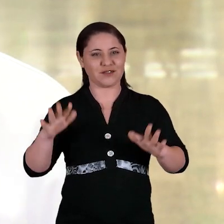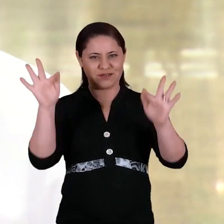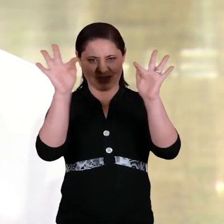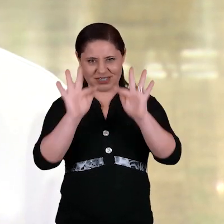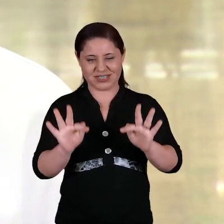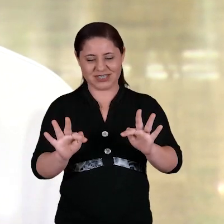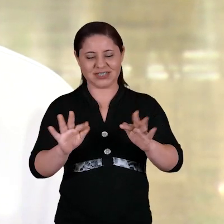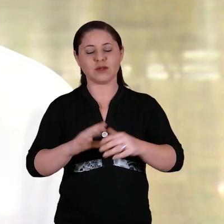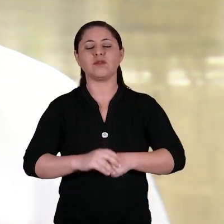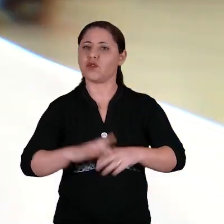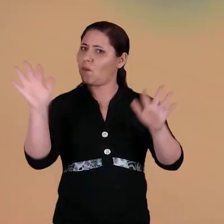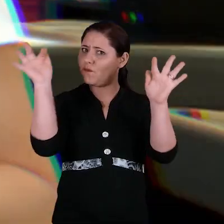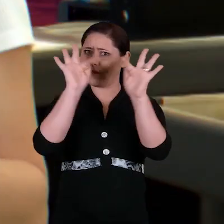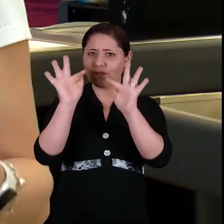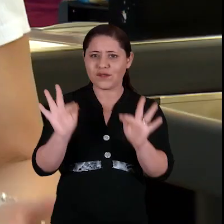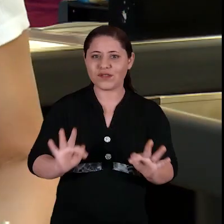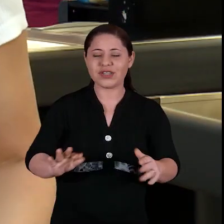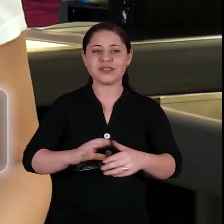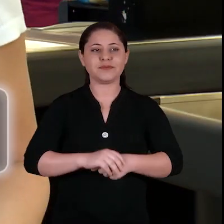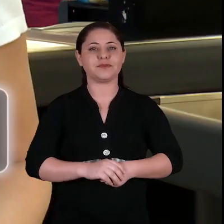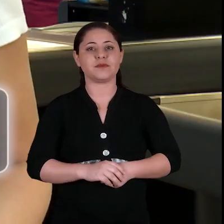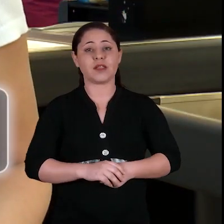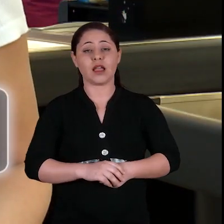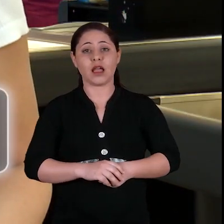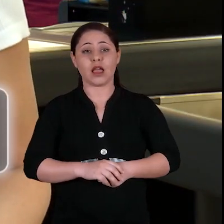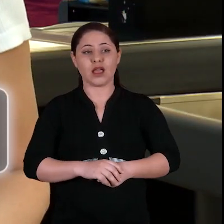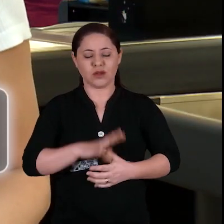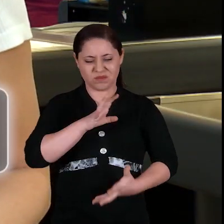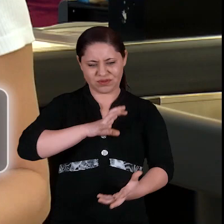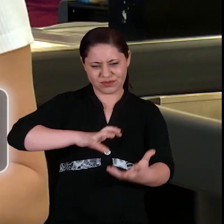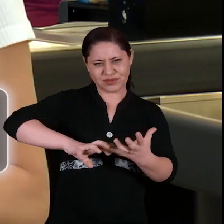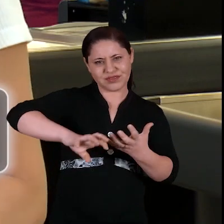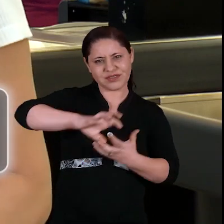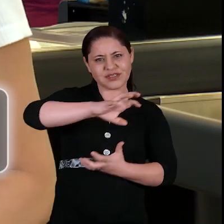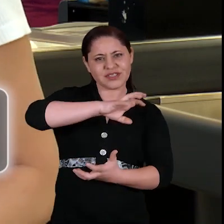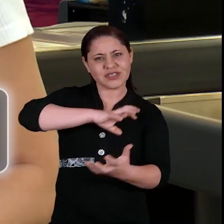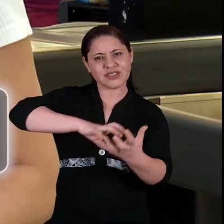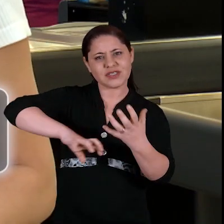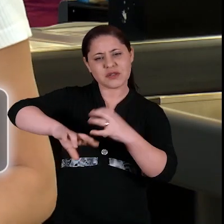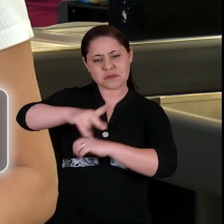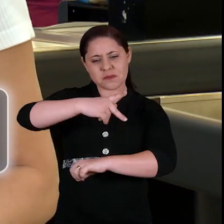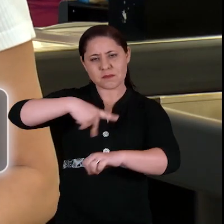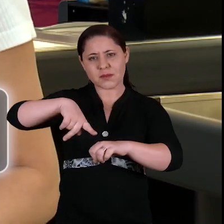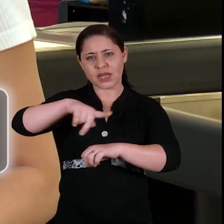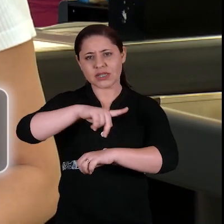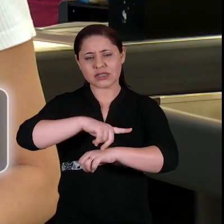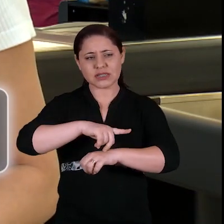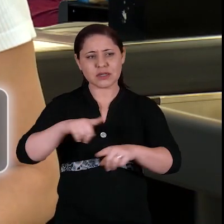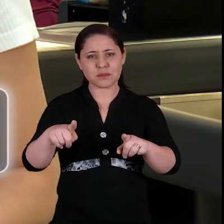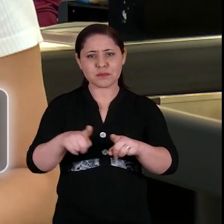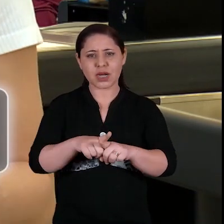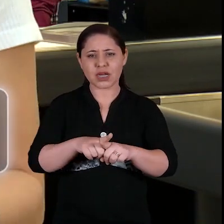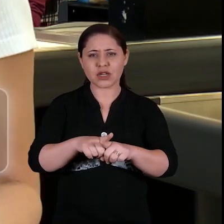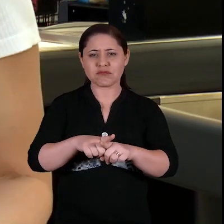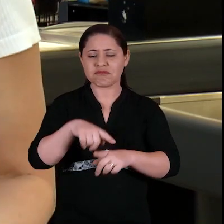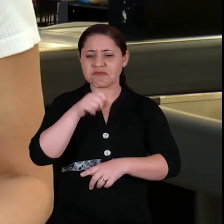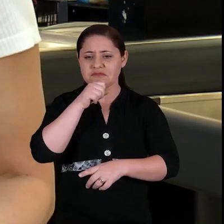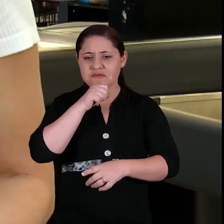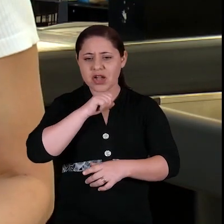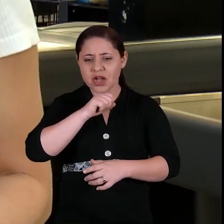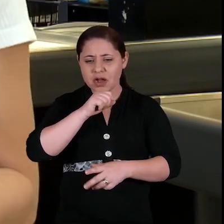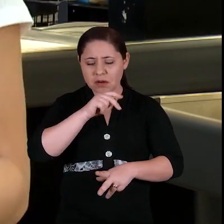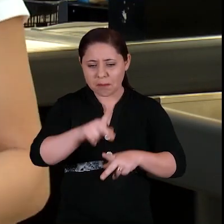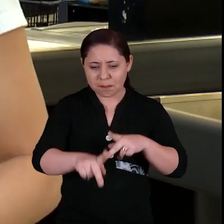Tô feliz. Por conta da crise econômica no país, aliado ao envelhecimento da população, o que não faltam